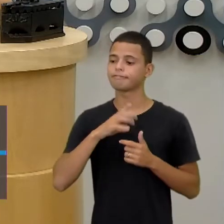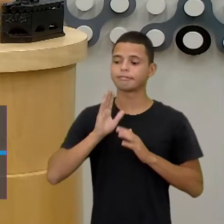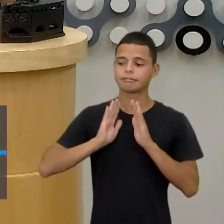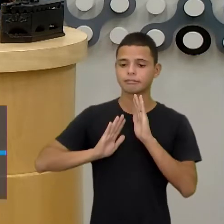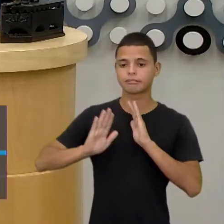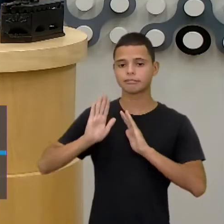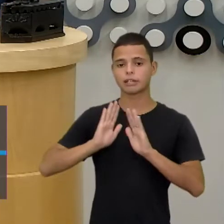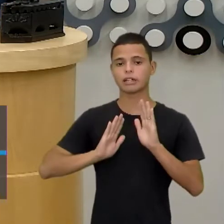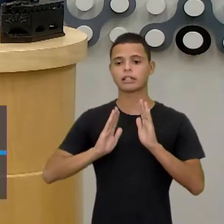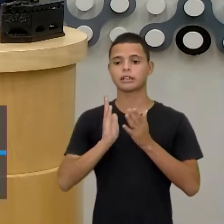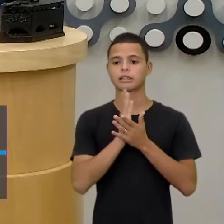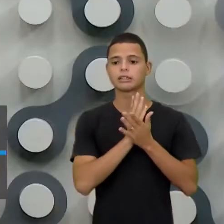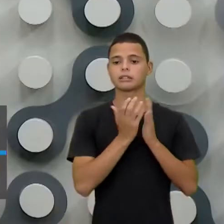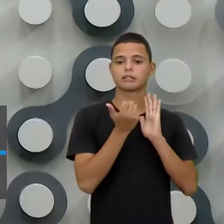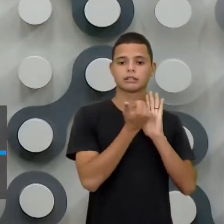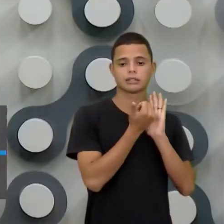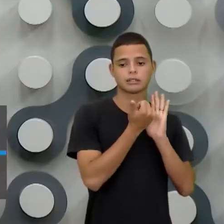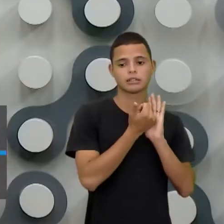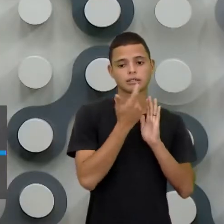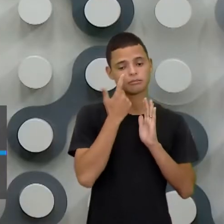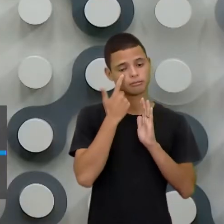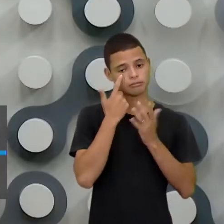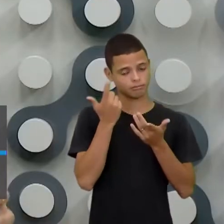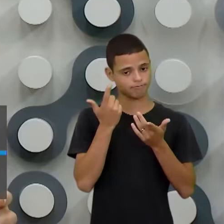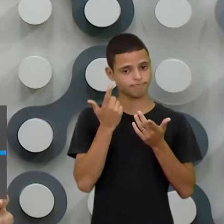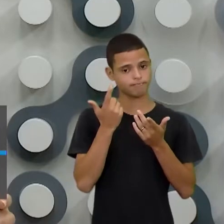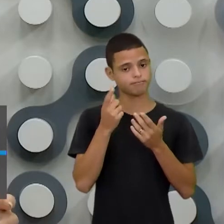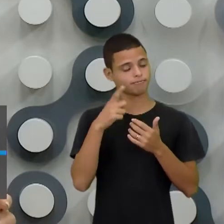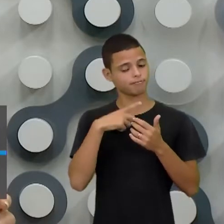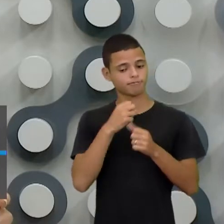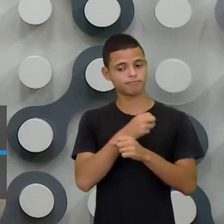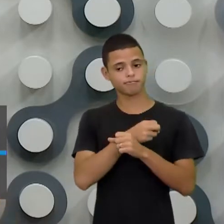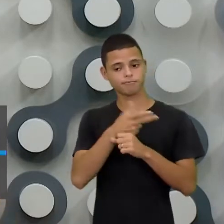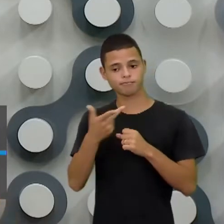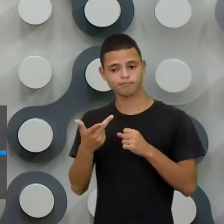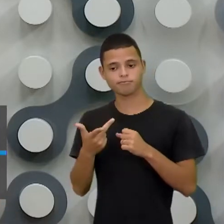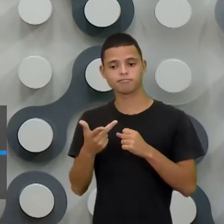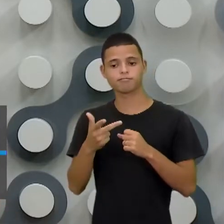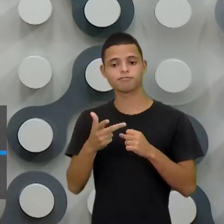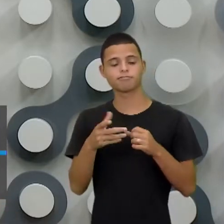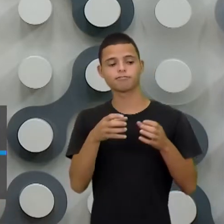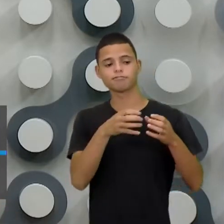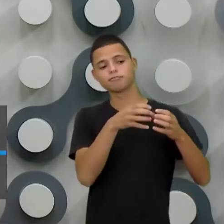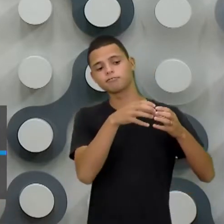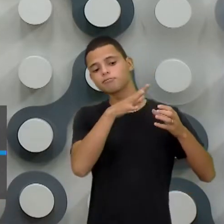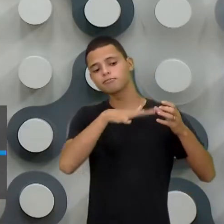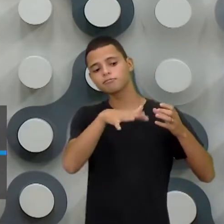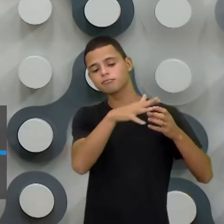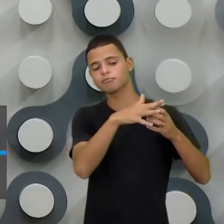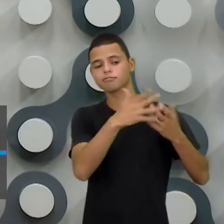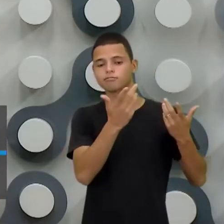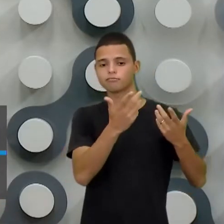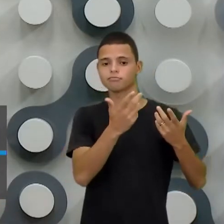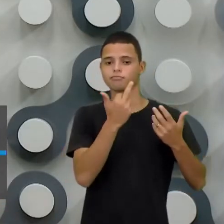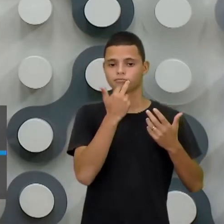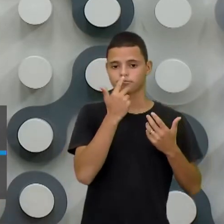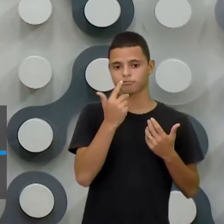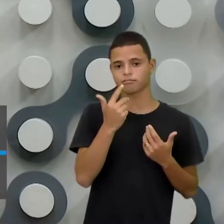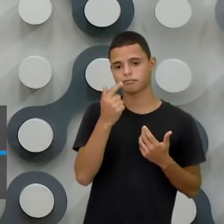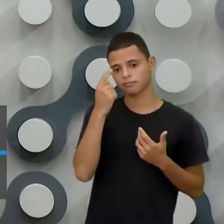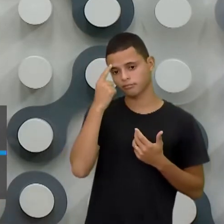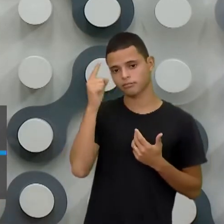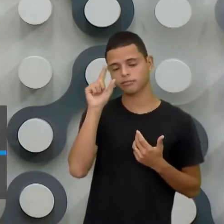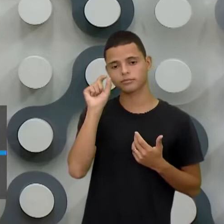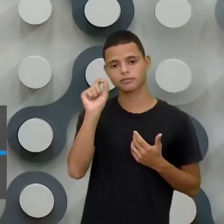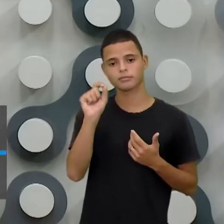assim, olha aí como vai ter essa variação grande mesmo em todos os idiomas. Então, por isso a gente tem que pensar aí